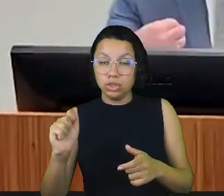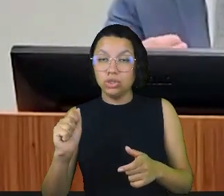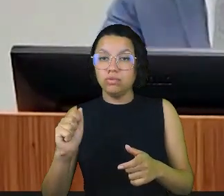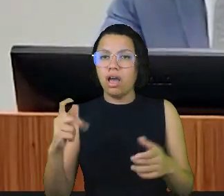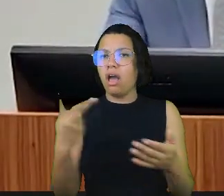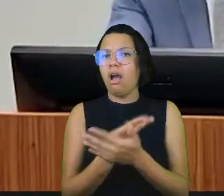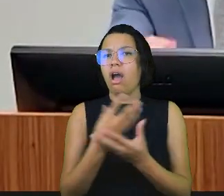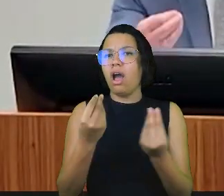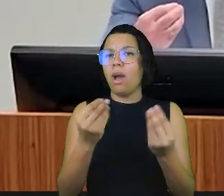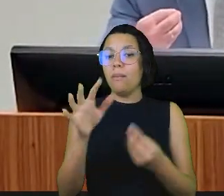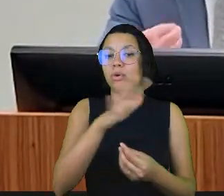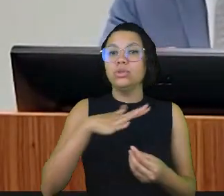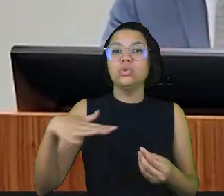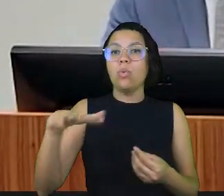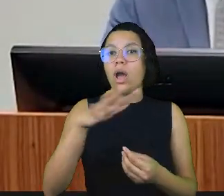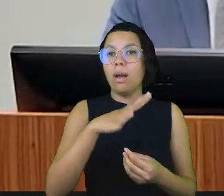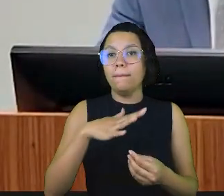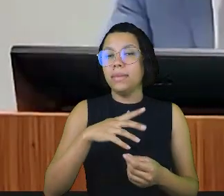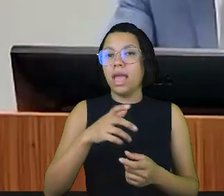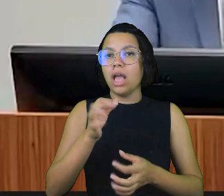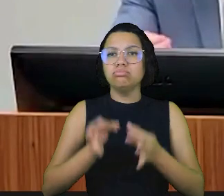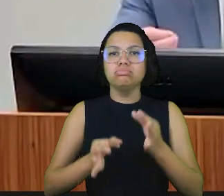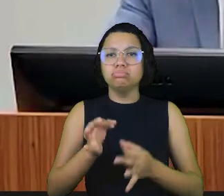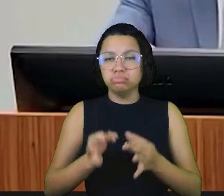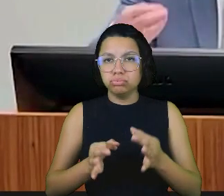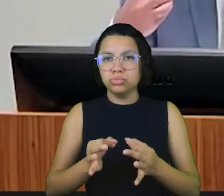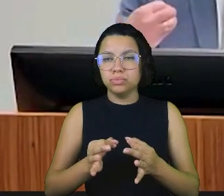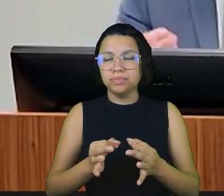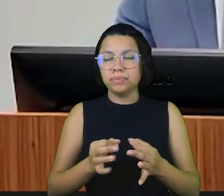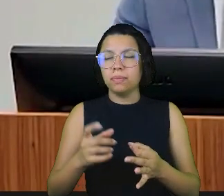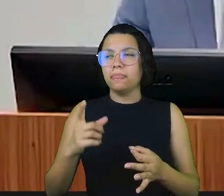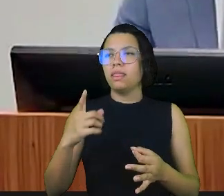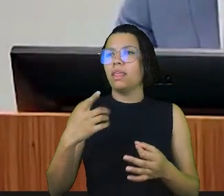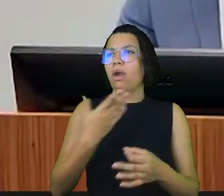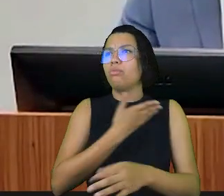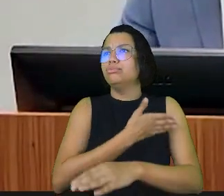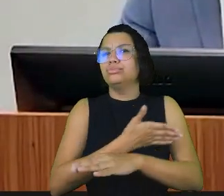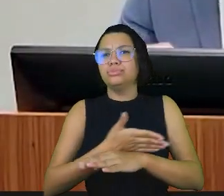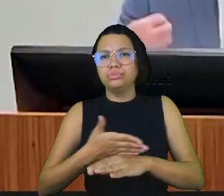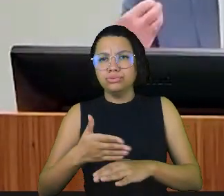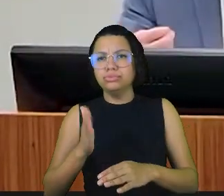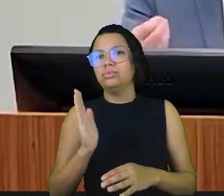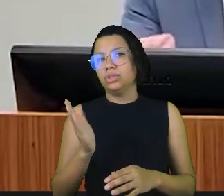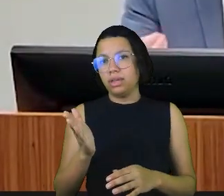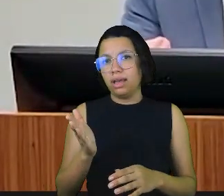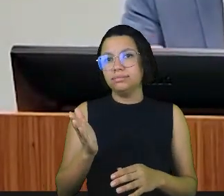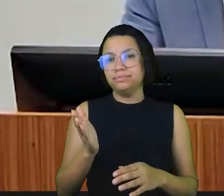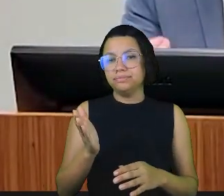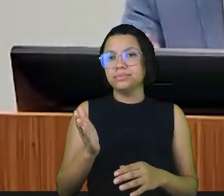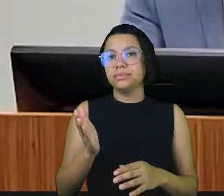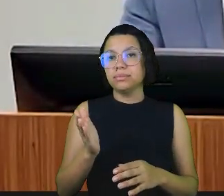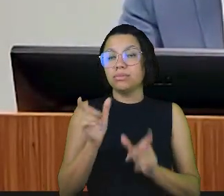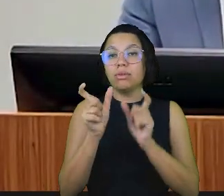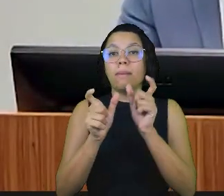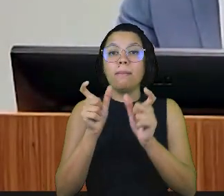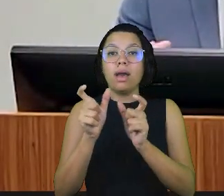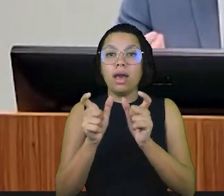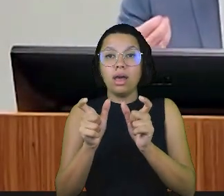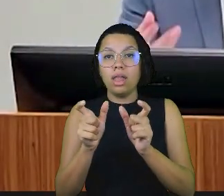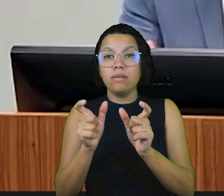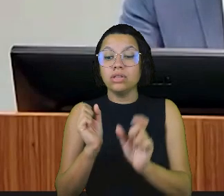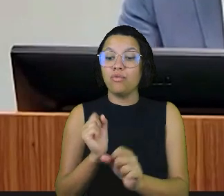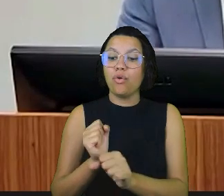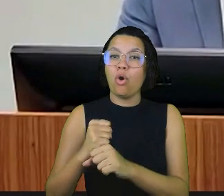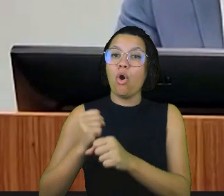no ambiente jurisdicional. Nós já estamos mais do que habituados com um vocábulo que